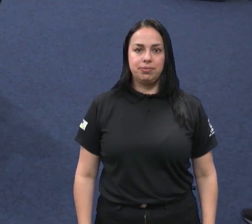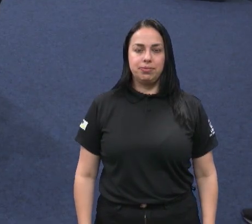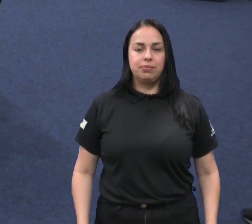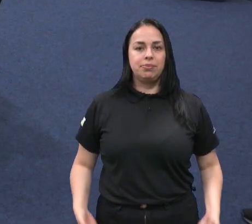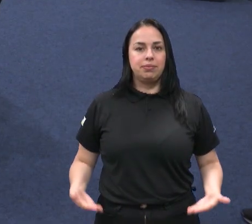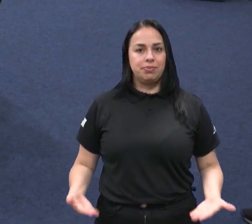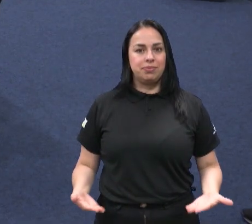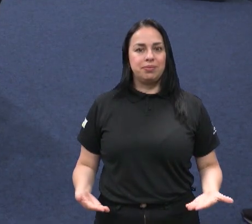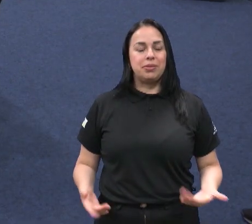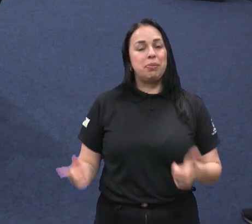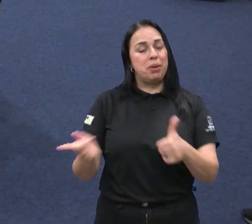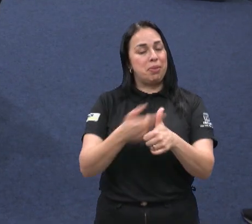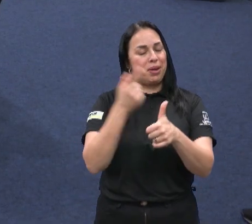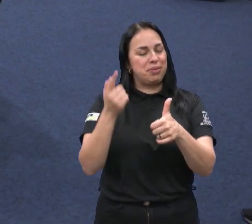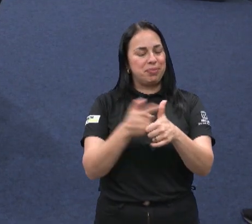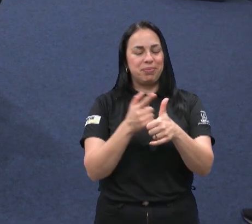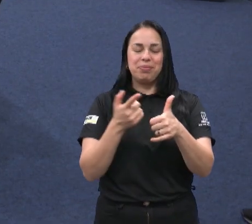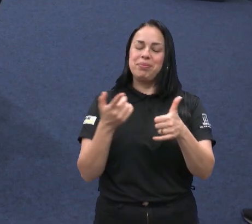Primeiramente aqui quero